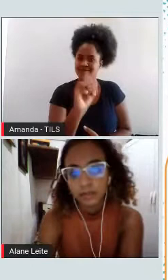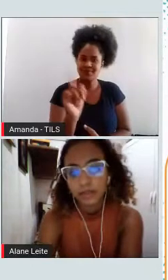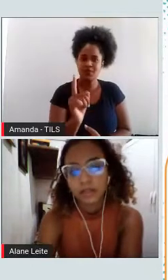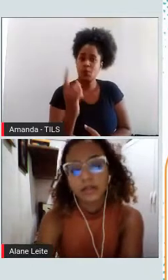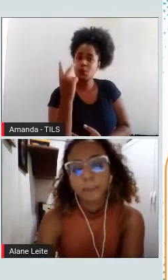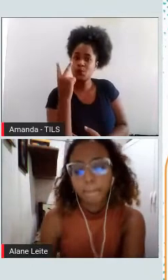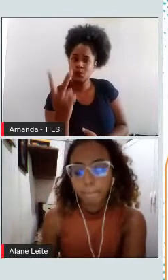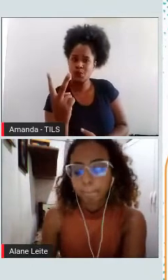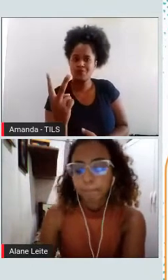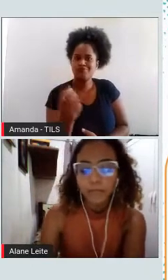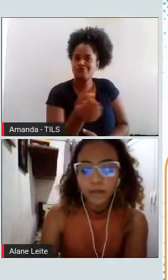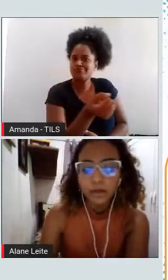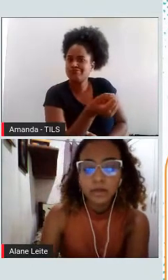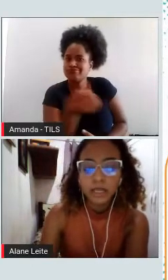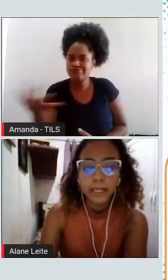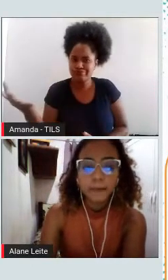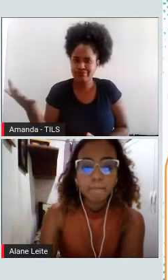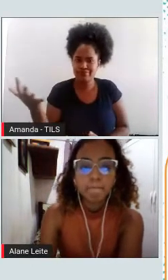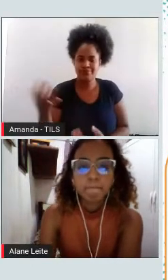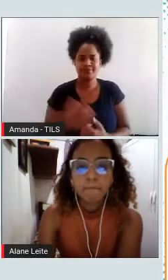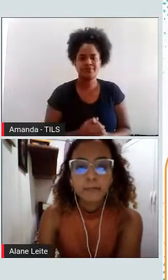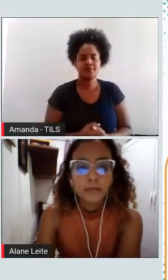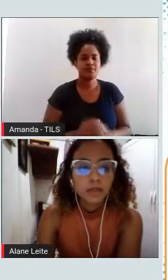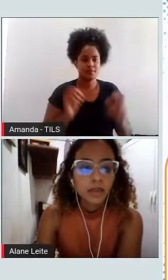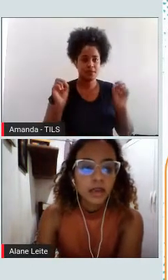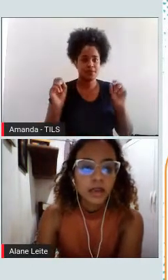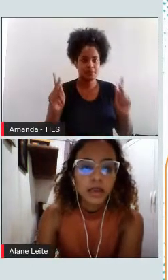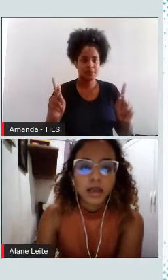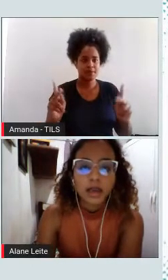substância simples. Ok?